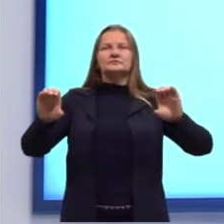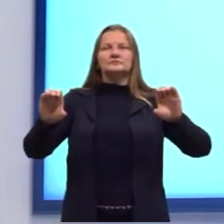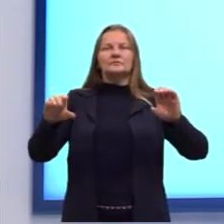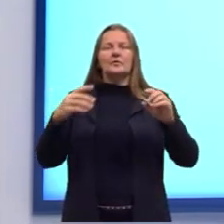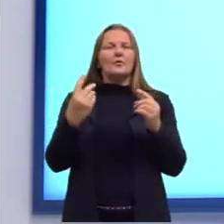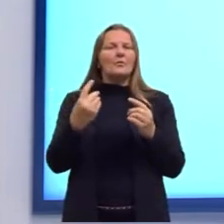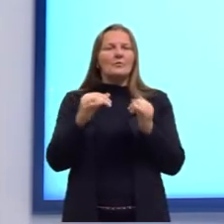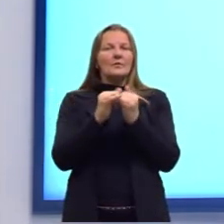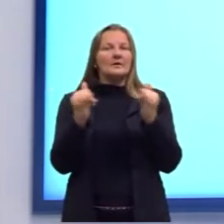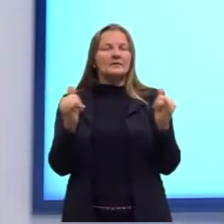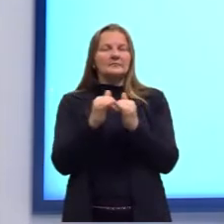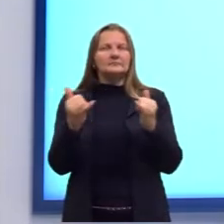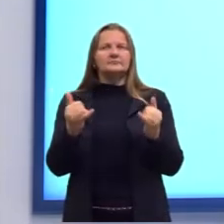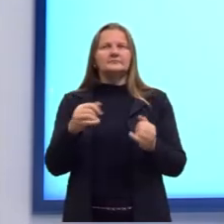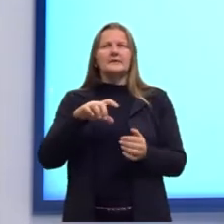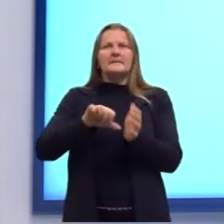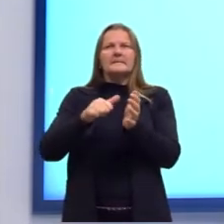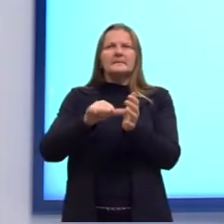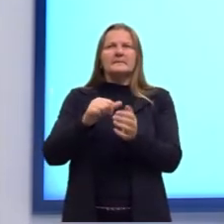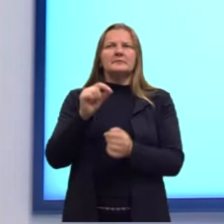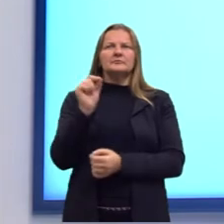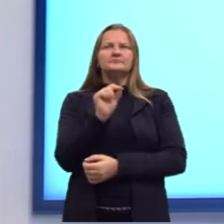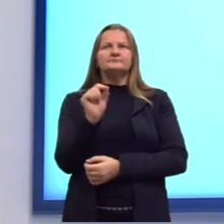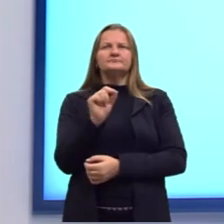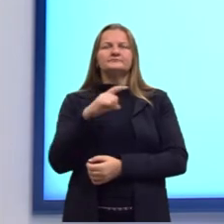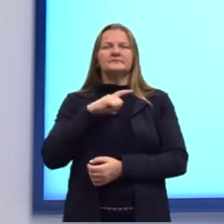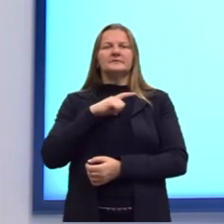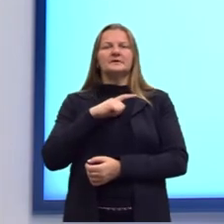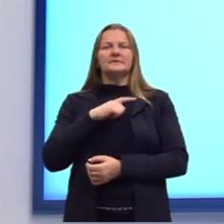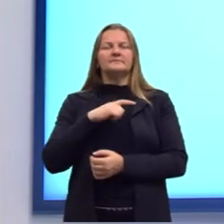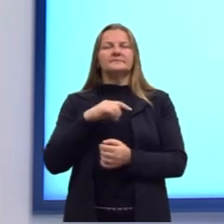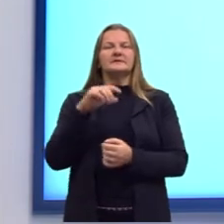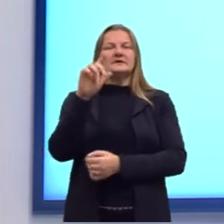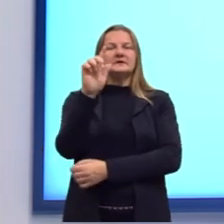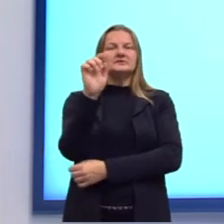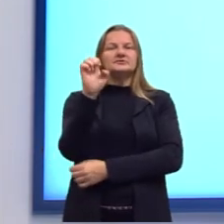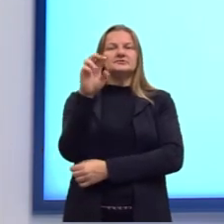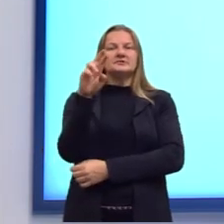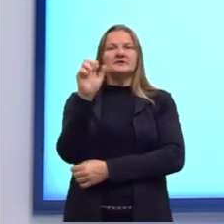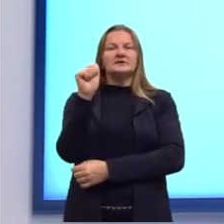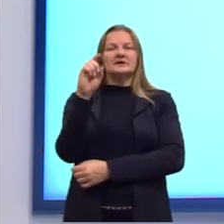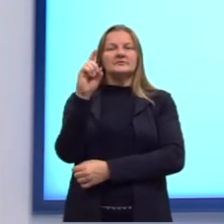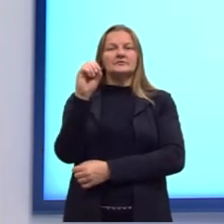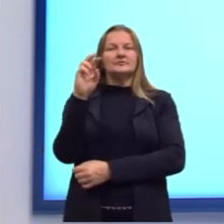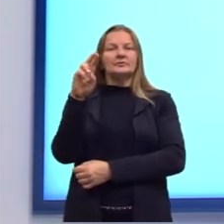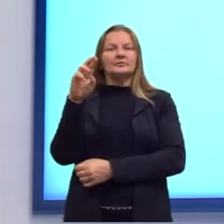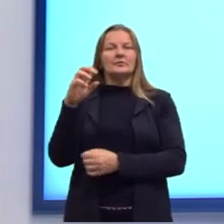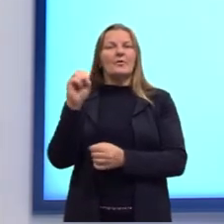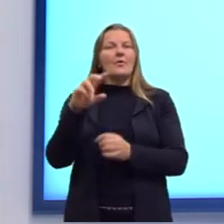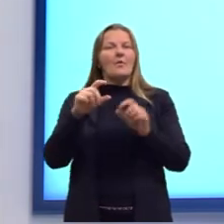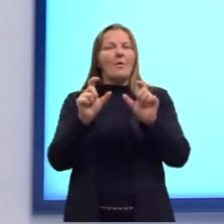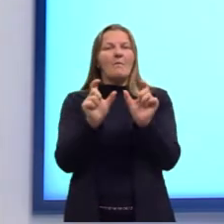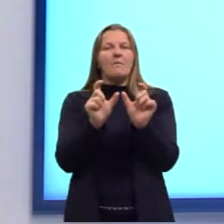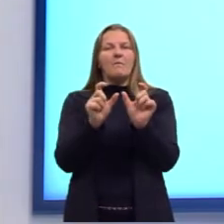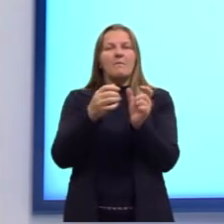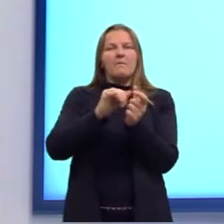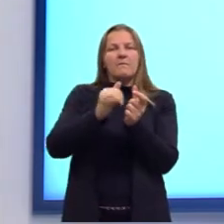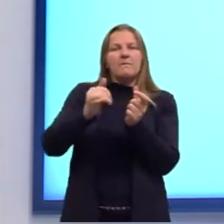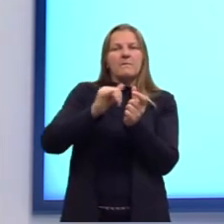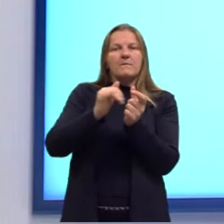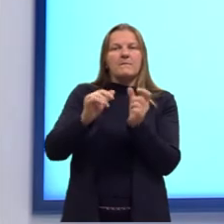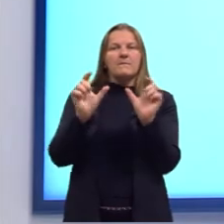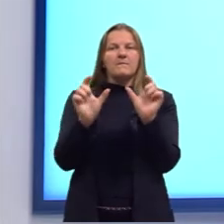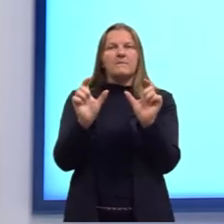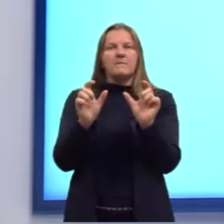primeira coisa que a gente tem que ver É se ele tem um gerador Ou a gente pode chamar ele de bateria também